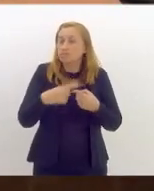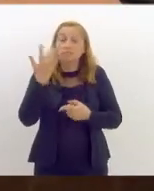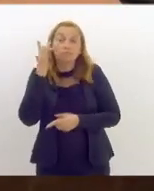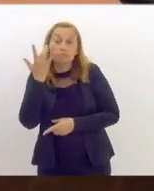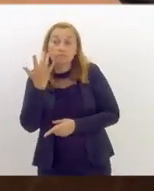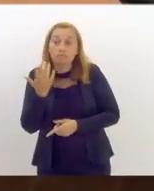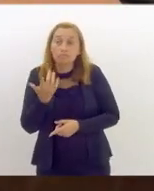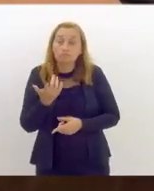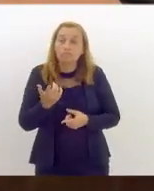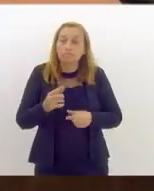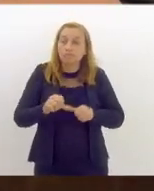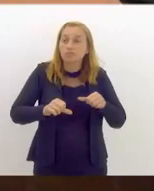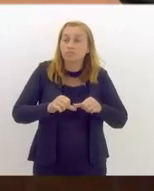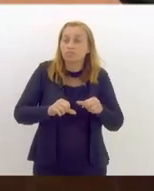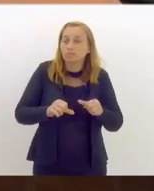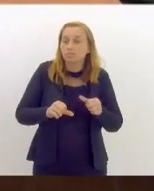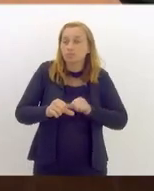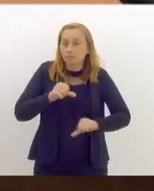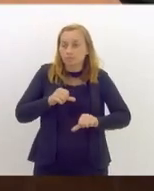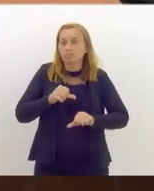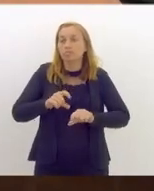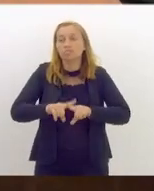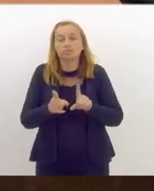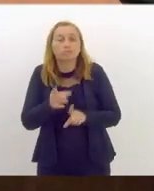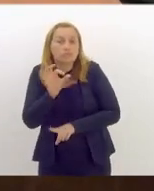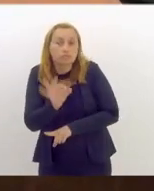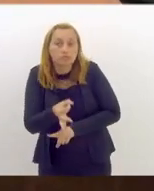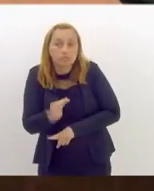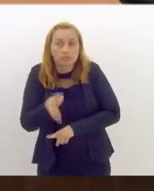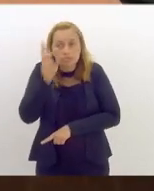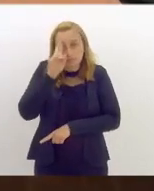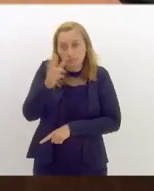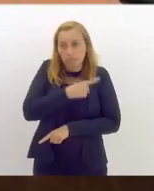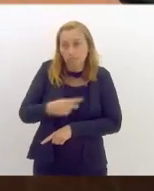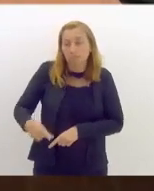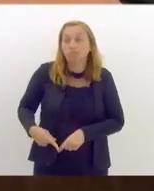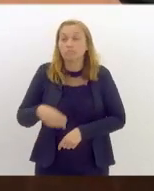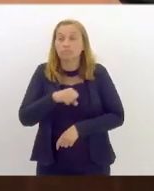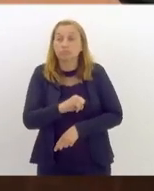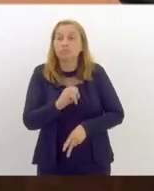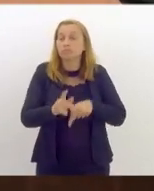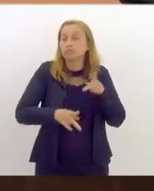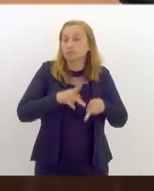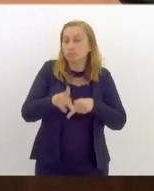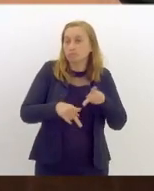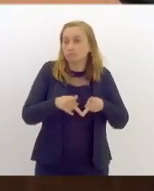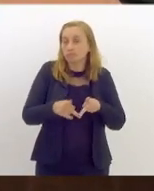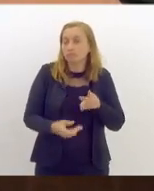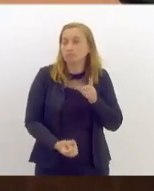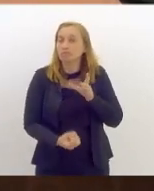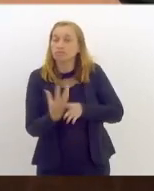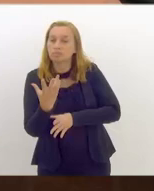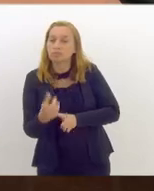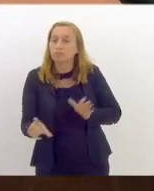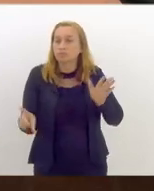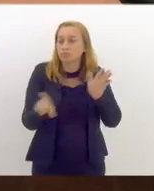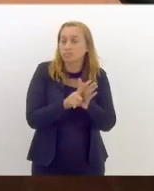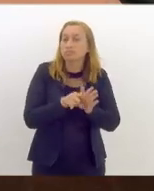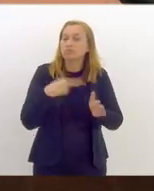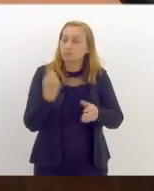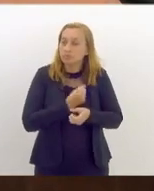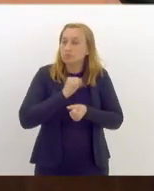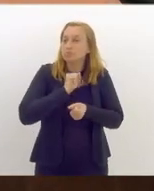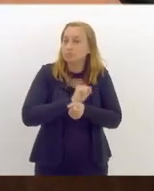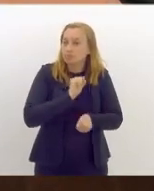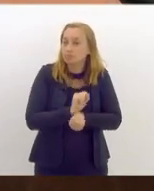que destino mas é evidente senhor presidente que se a população legislando a gente espera